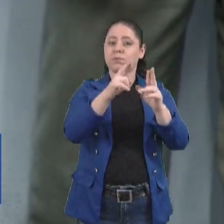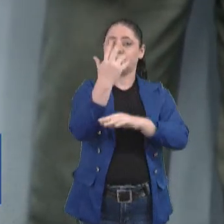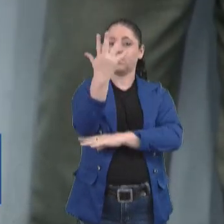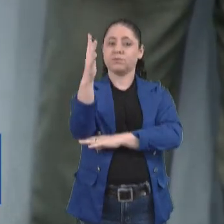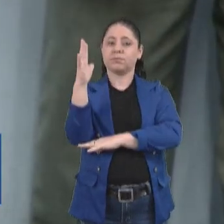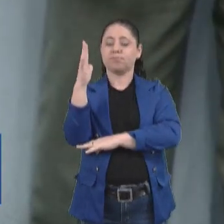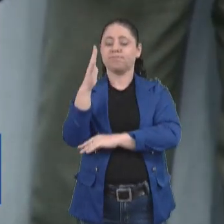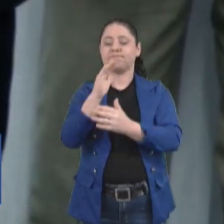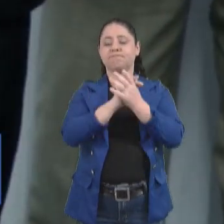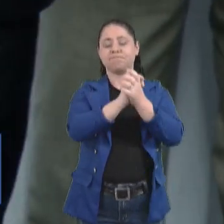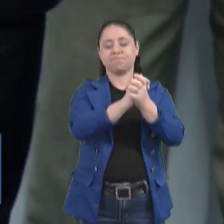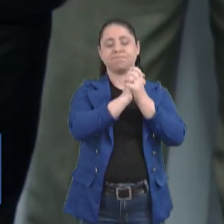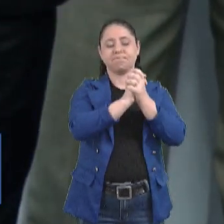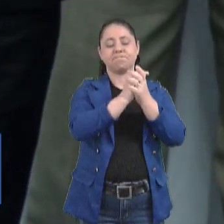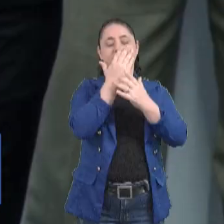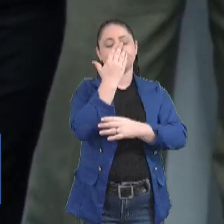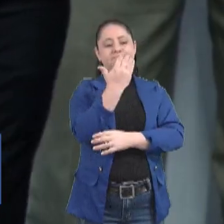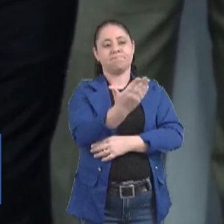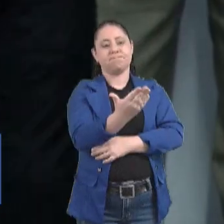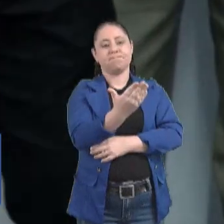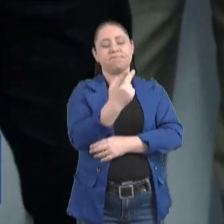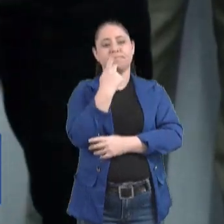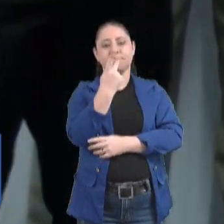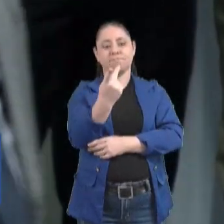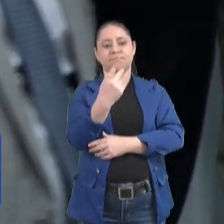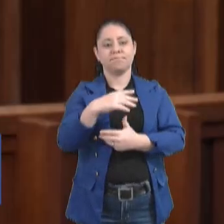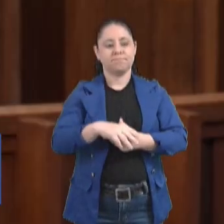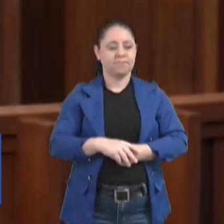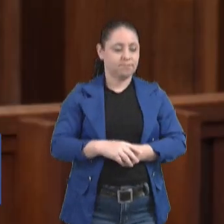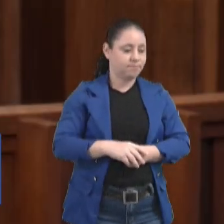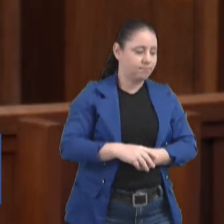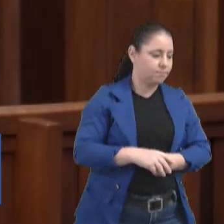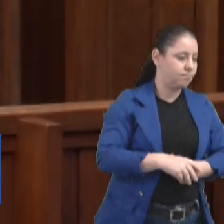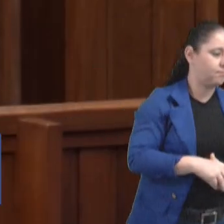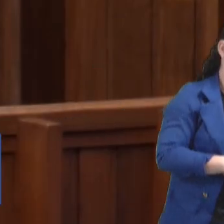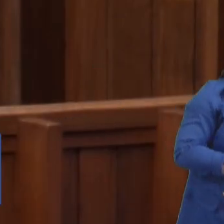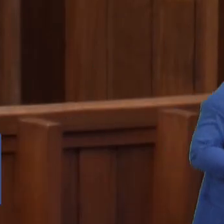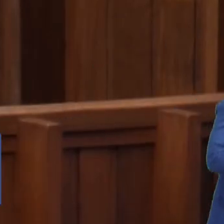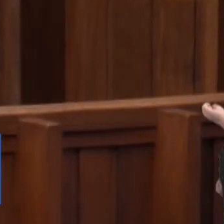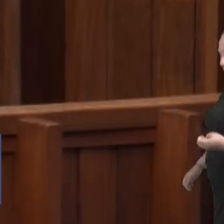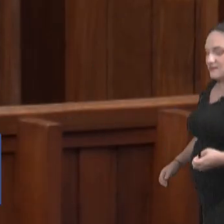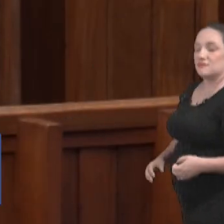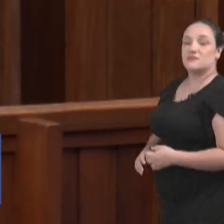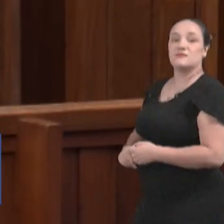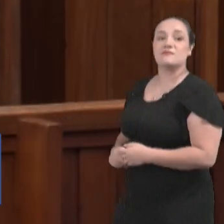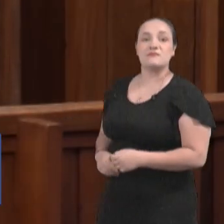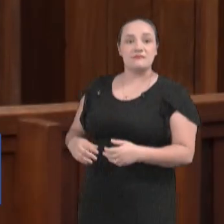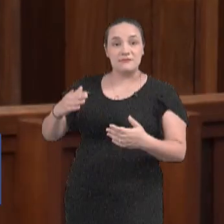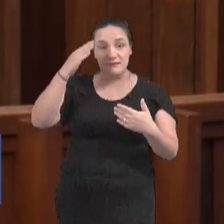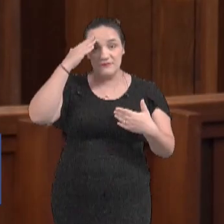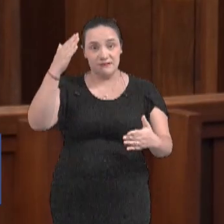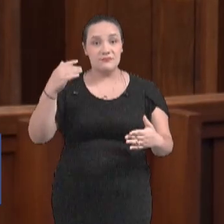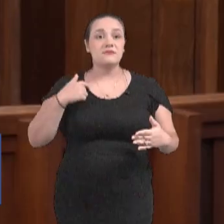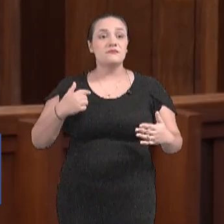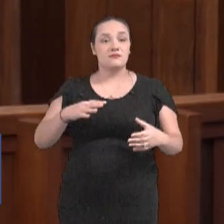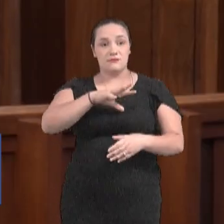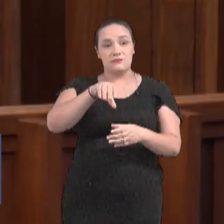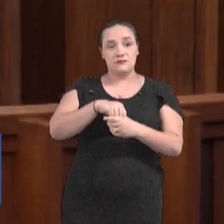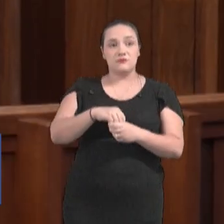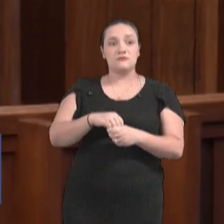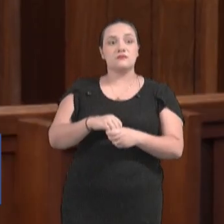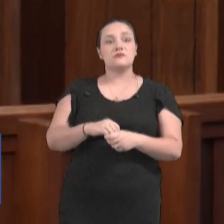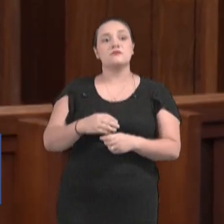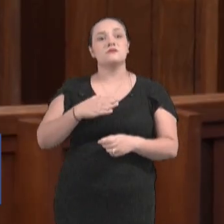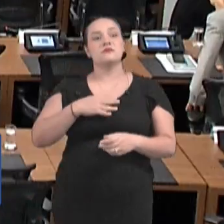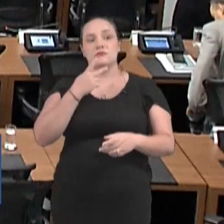ambiente. Mas parabenizo Vossa Excelência pelo seu pronunciamento. Eu agradeço e incorporo a fala de Vossa Excelência ao meu